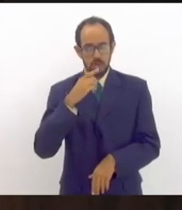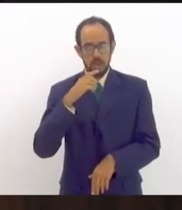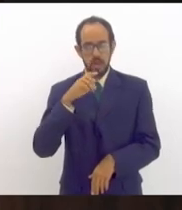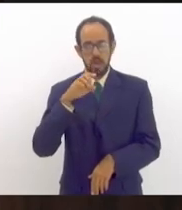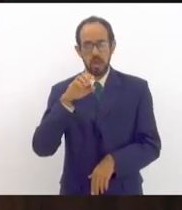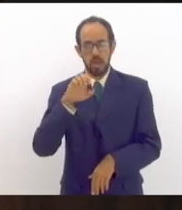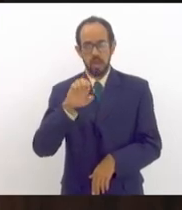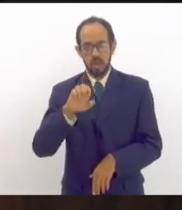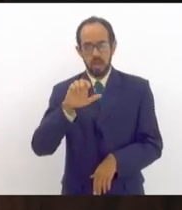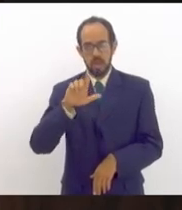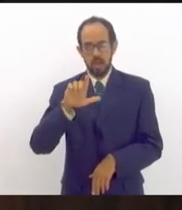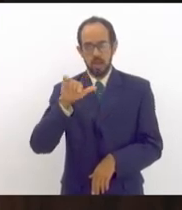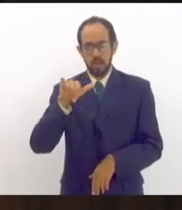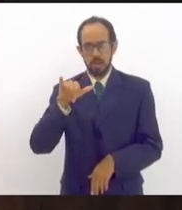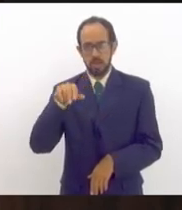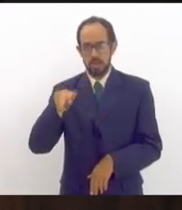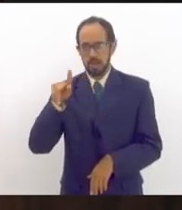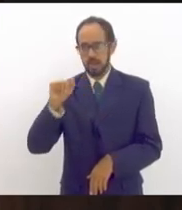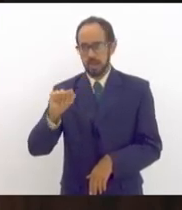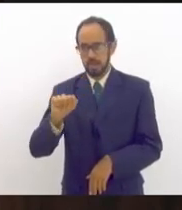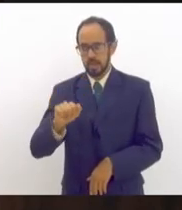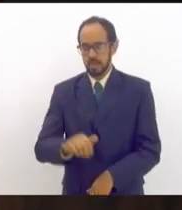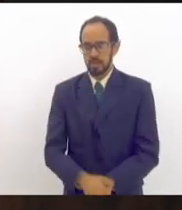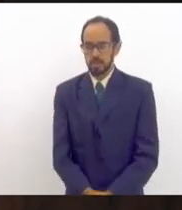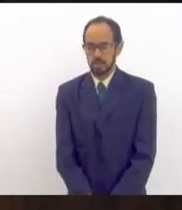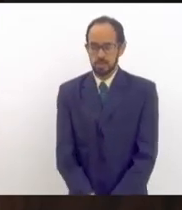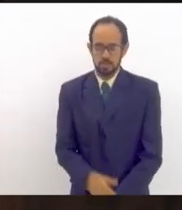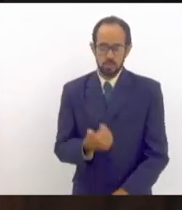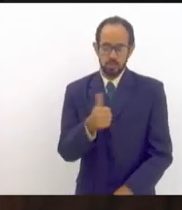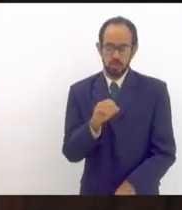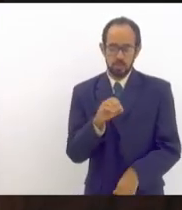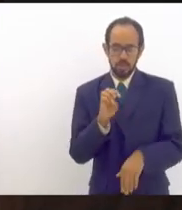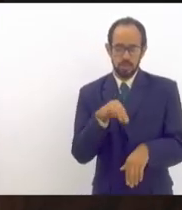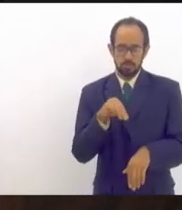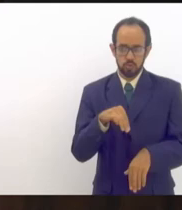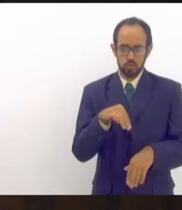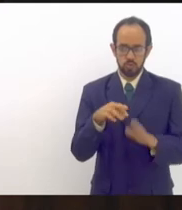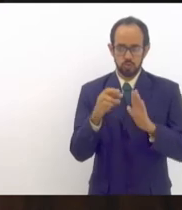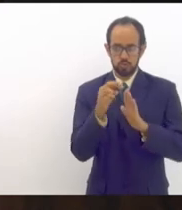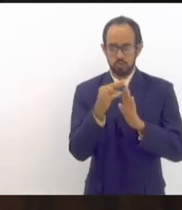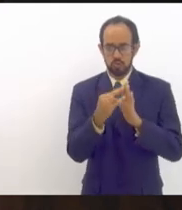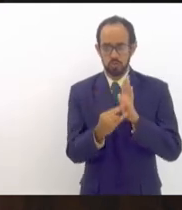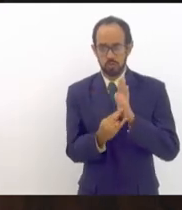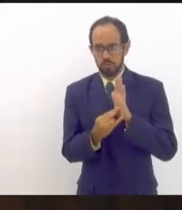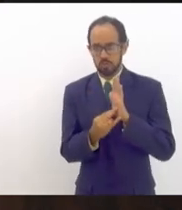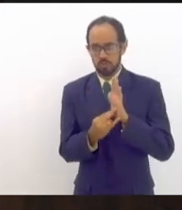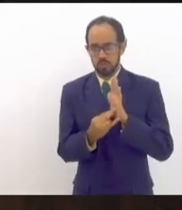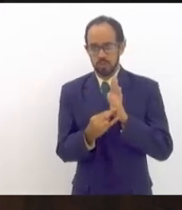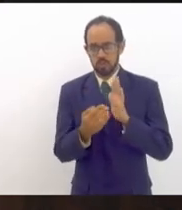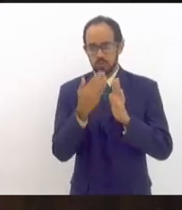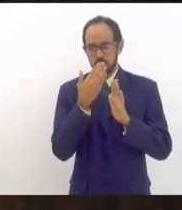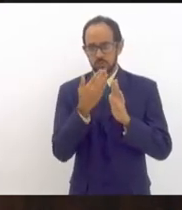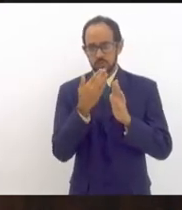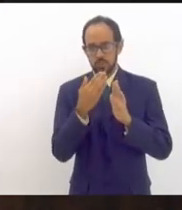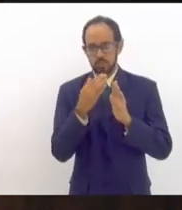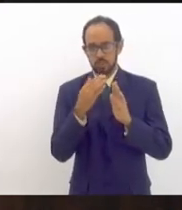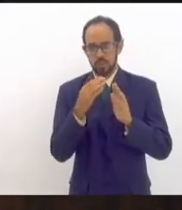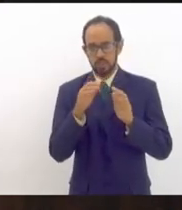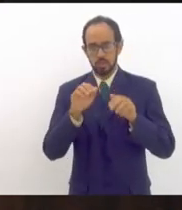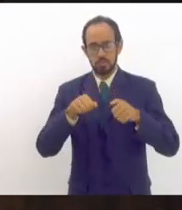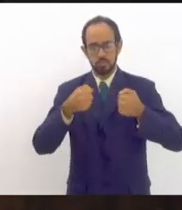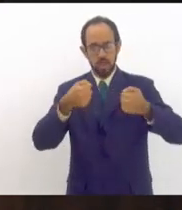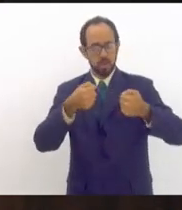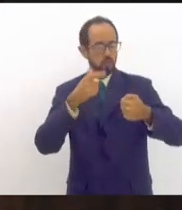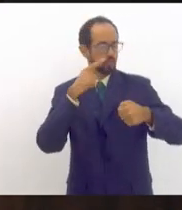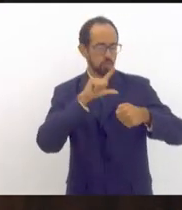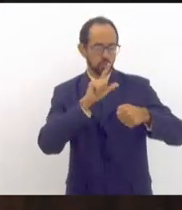tackimoto de 10 minutos no tempo regimental pediria por gentileza o painel eu não tô conseguindo